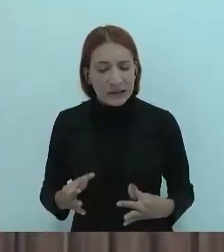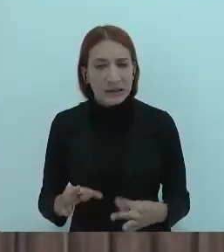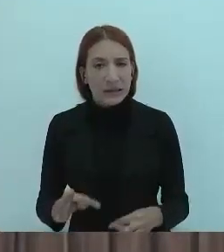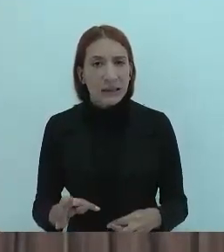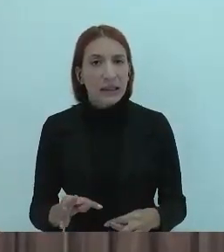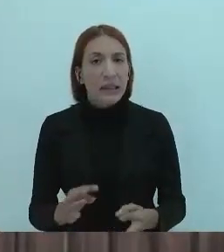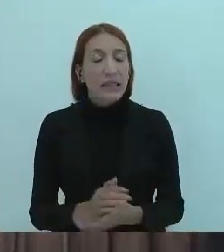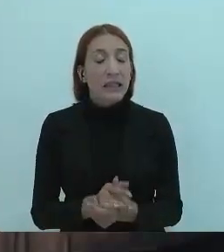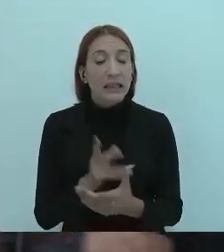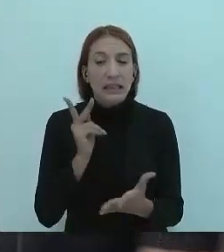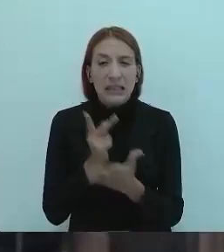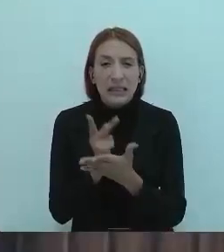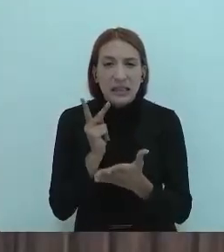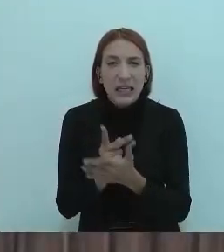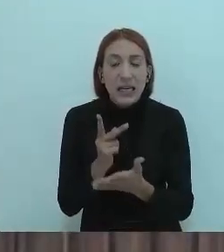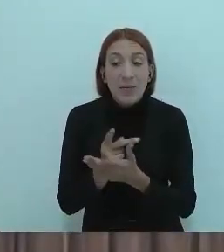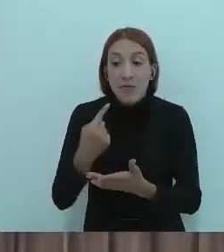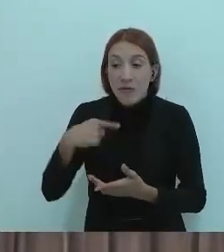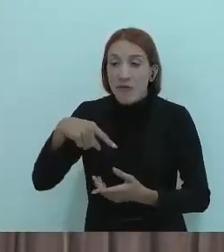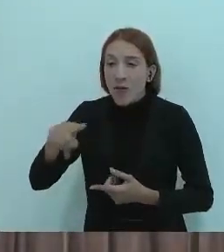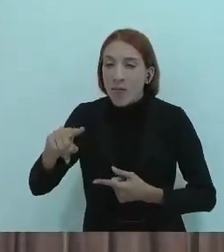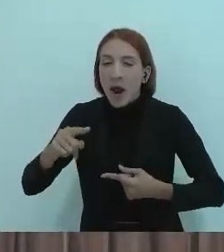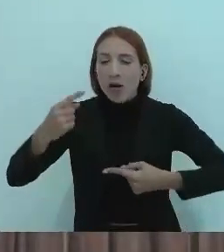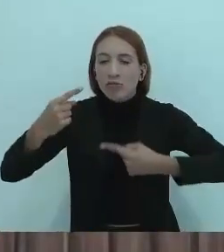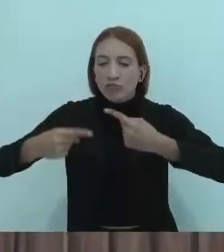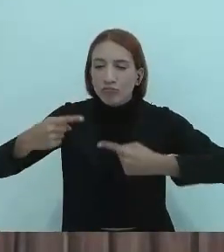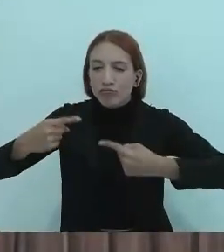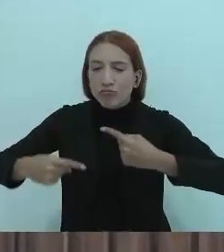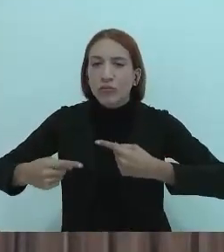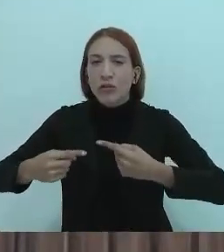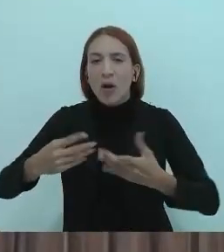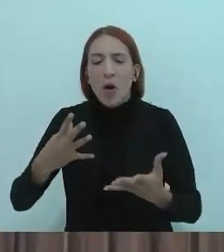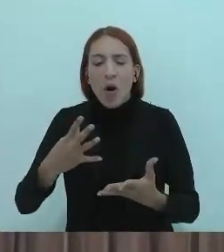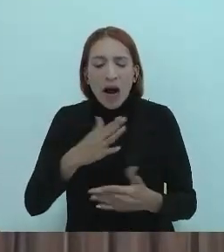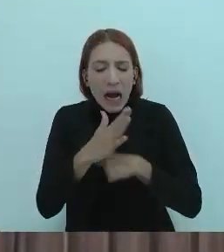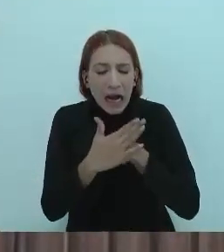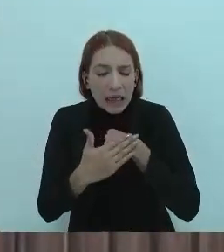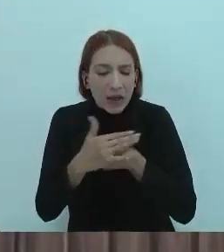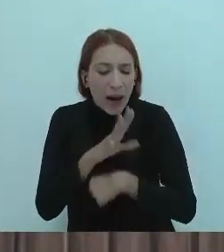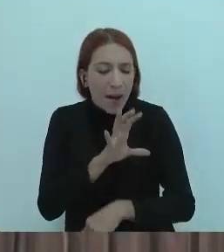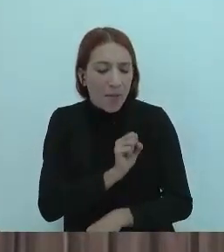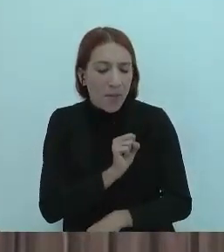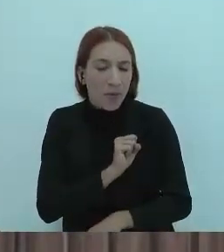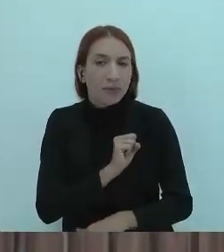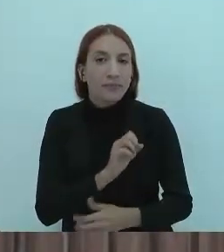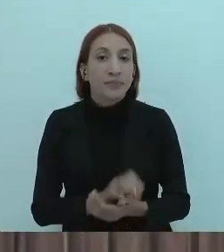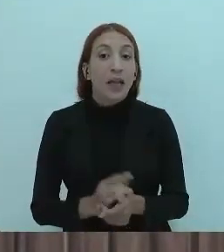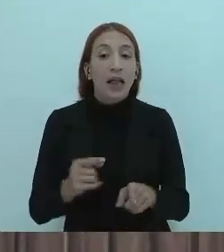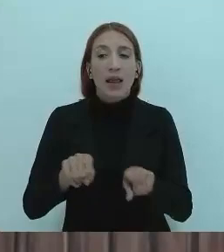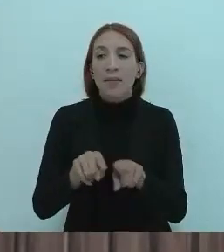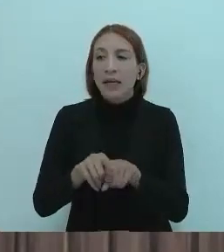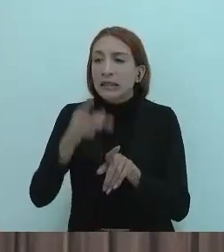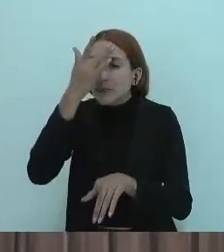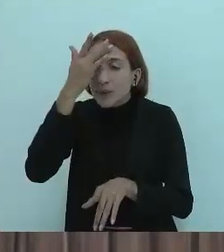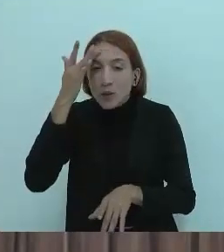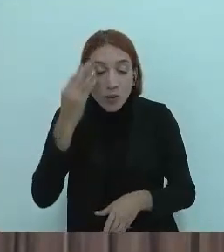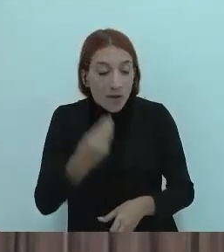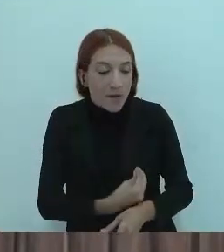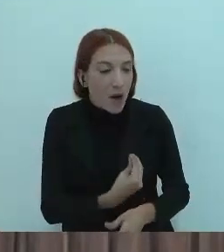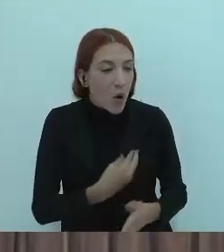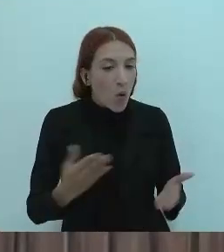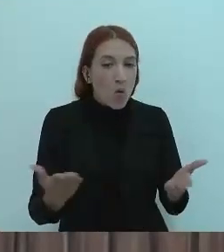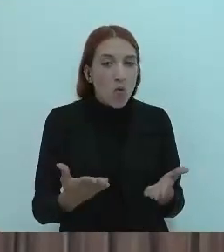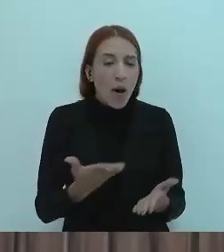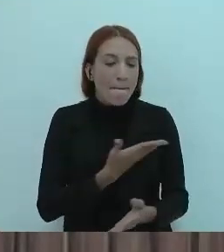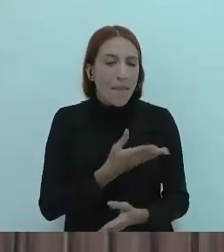que recebe a gente ali naquela procuradoria com muito carinho com muito amor assim sendo cumprimento a toda a plateia meu amigo Tuca